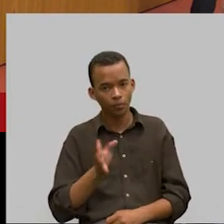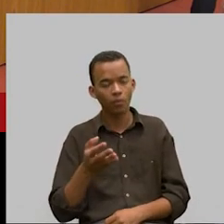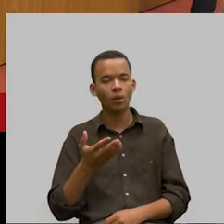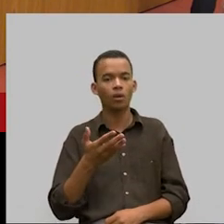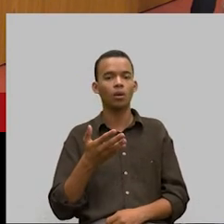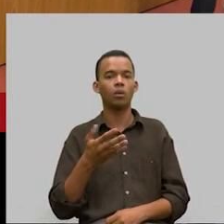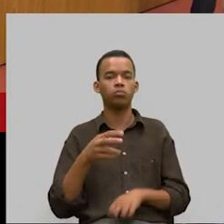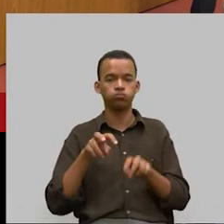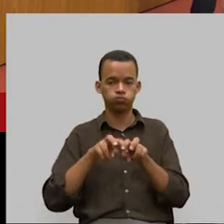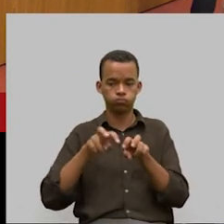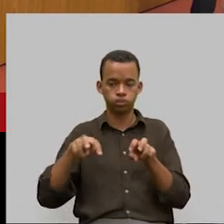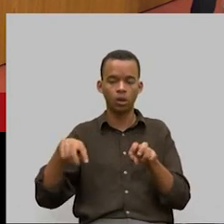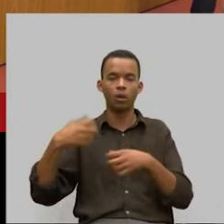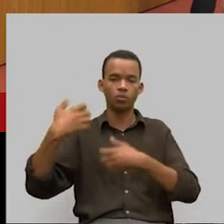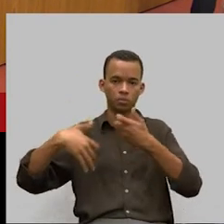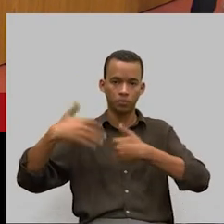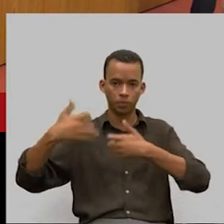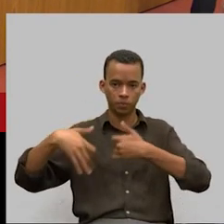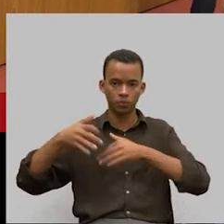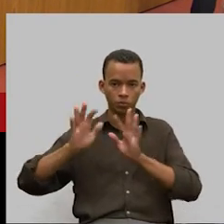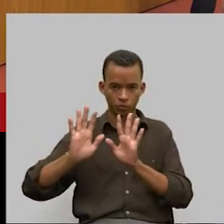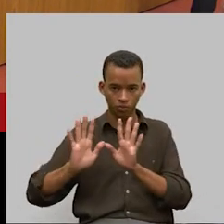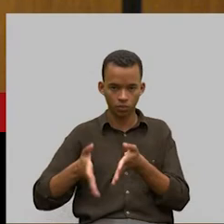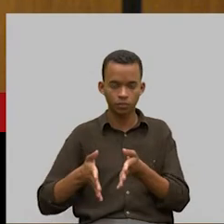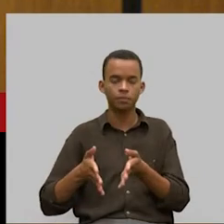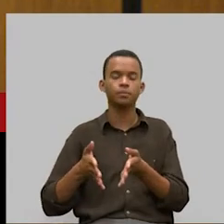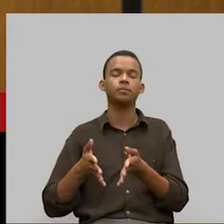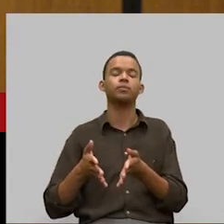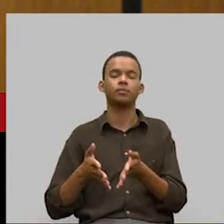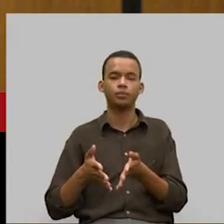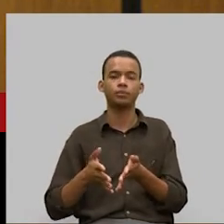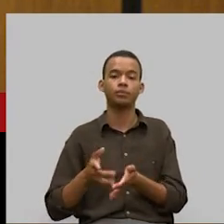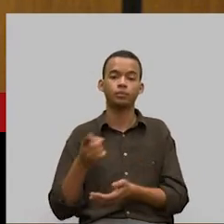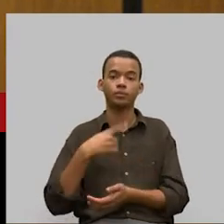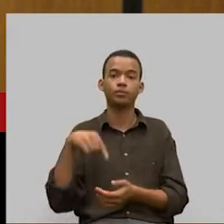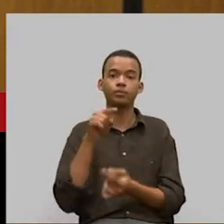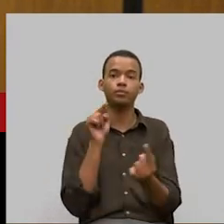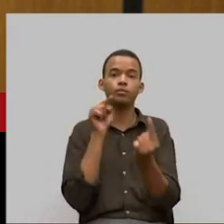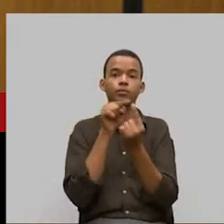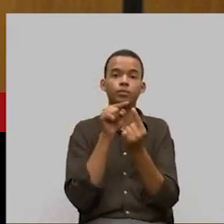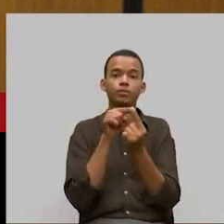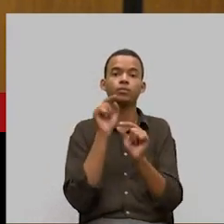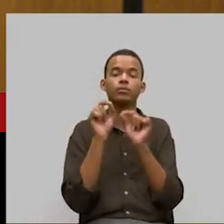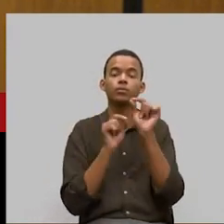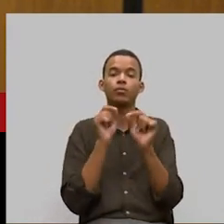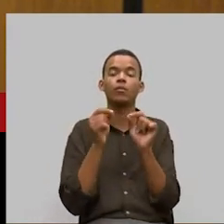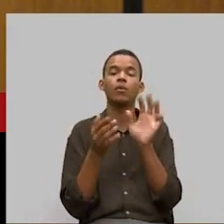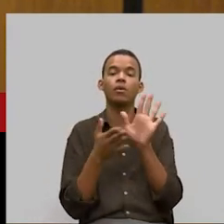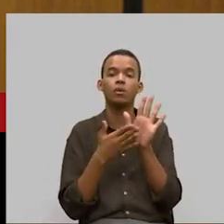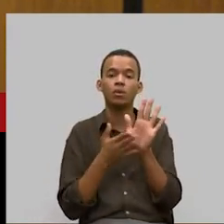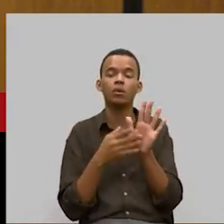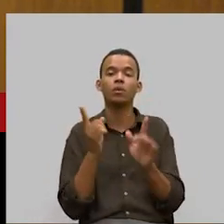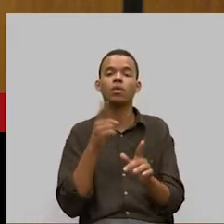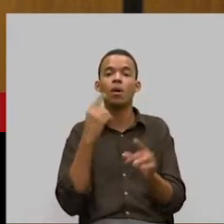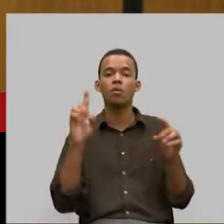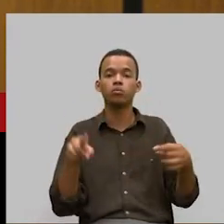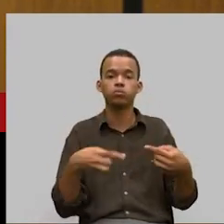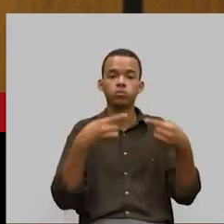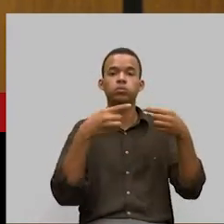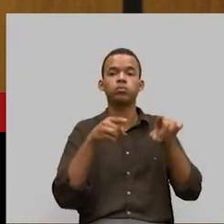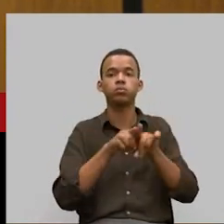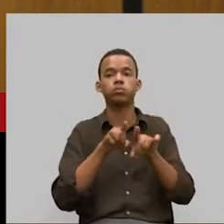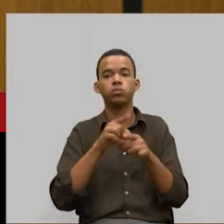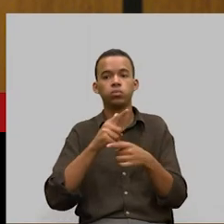colegas nosso objetivo além de apresentar né os nossos desafios e os